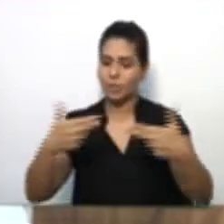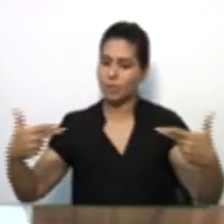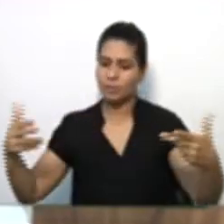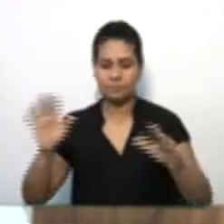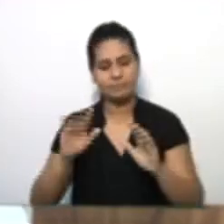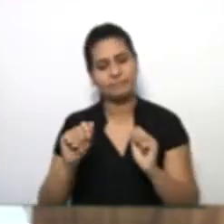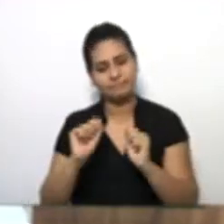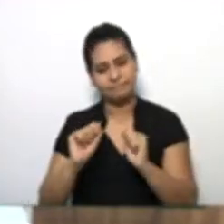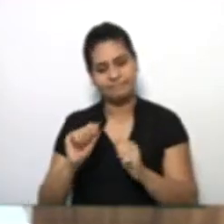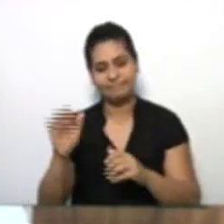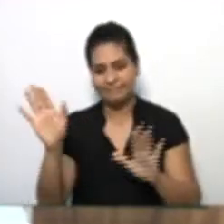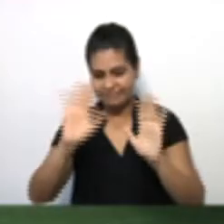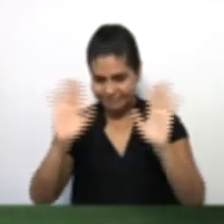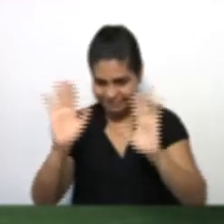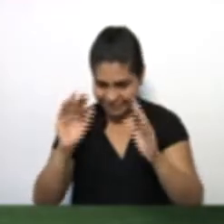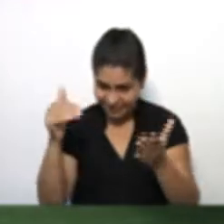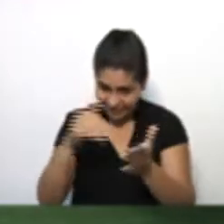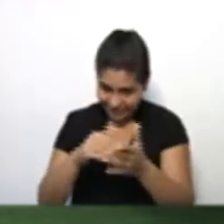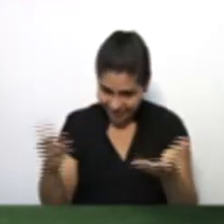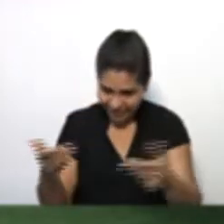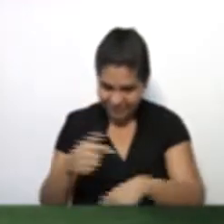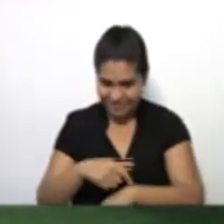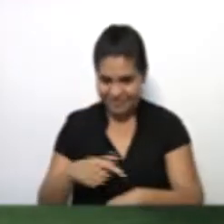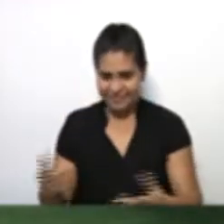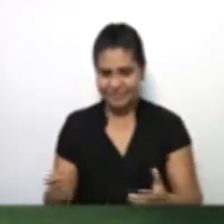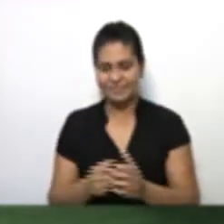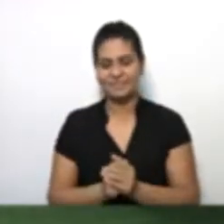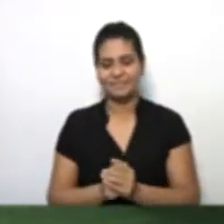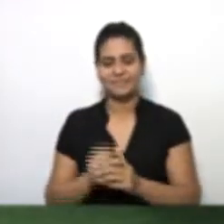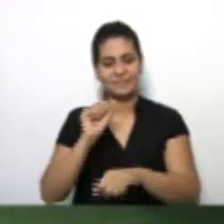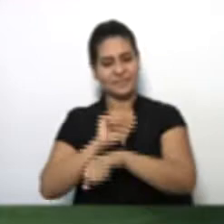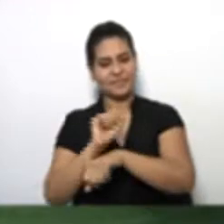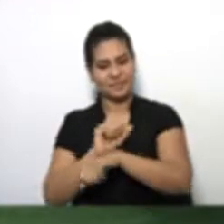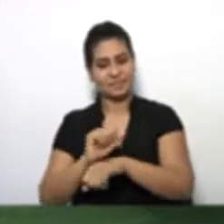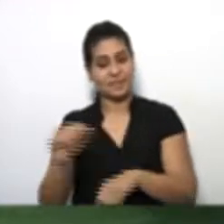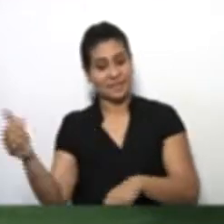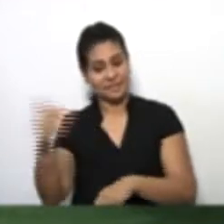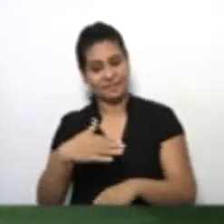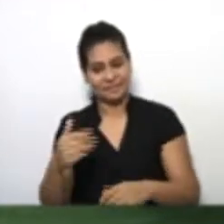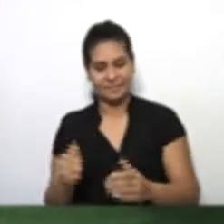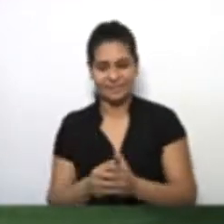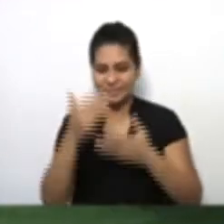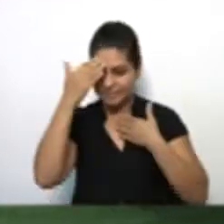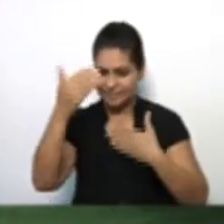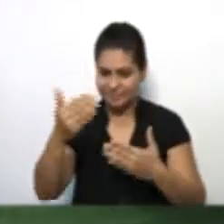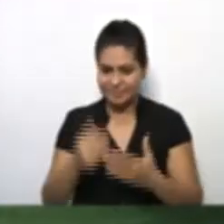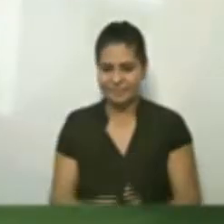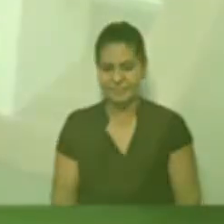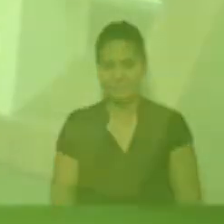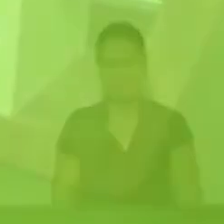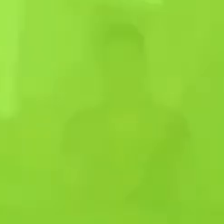Então, galerinha, até logo. Até já, hein? Daqui a pouco nós já estamos aí de volta, hein? Estamos aguardando vocês. Muito obrigado, hein?